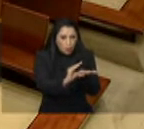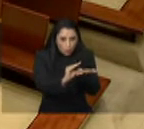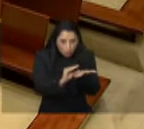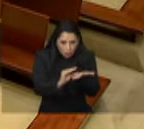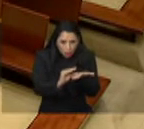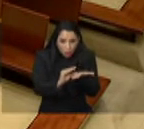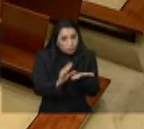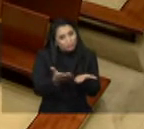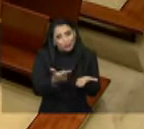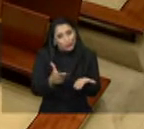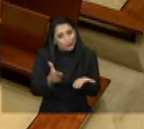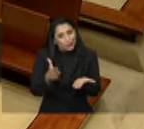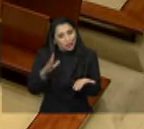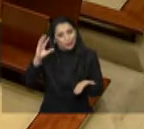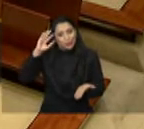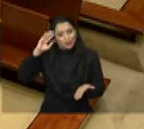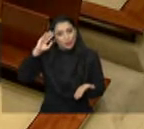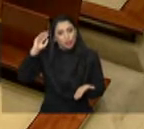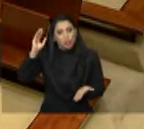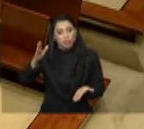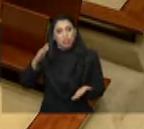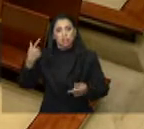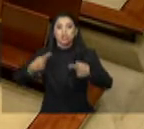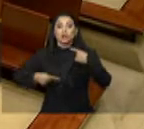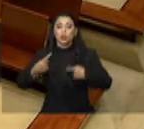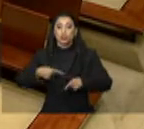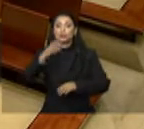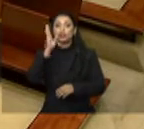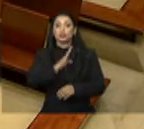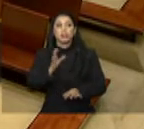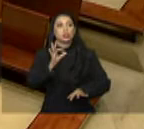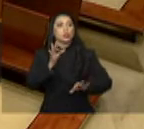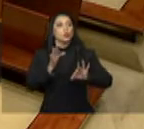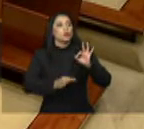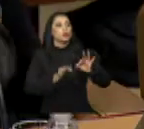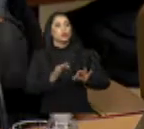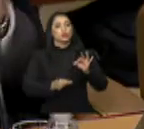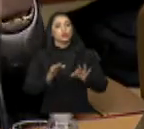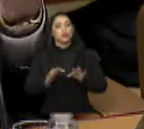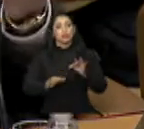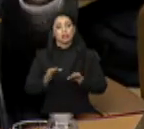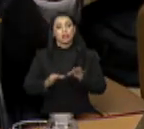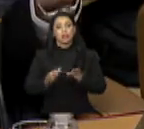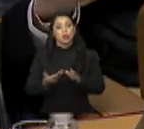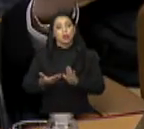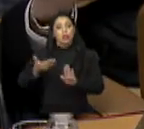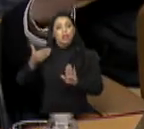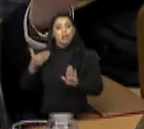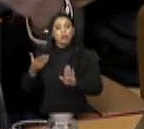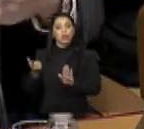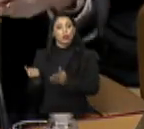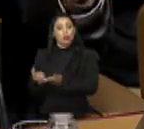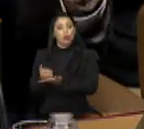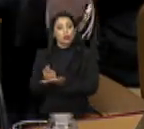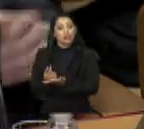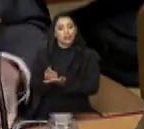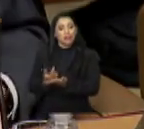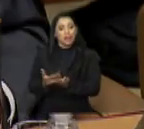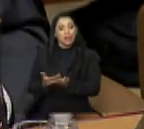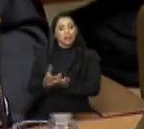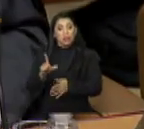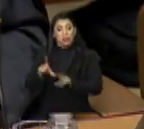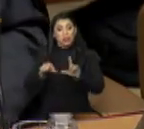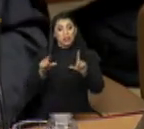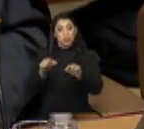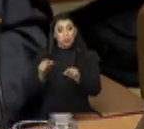é prioridade aliás nós discutimos no Brasil mais judicialização que é o momento posterior do que o orçamento que é o momento anterior quando as